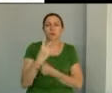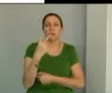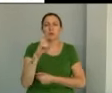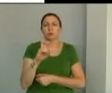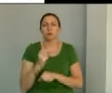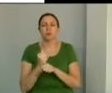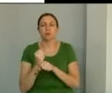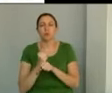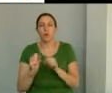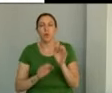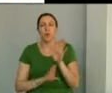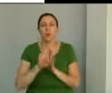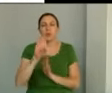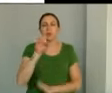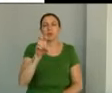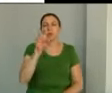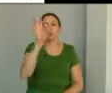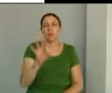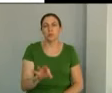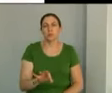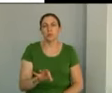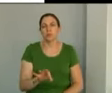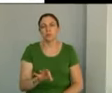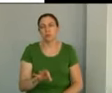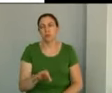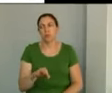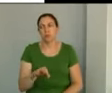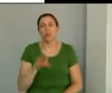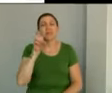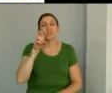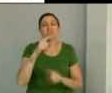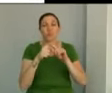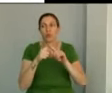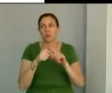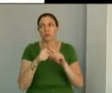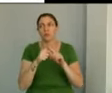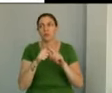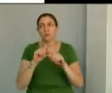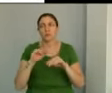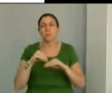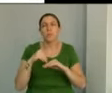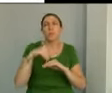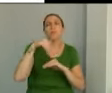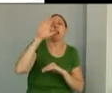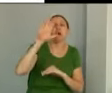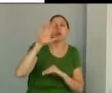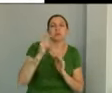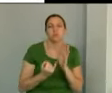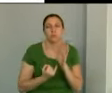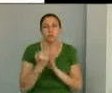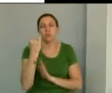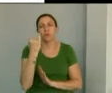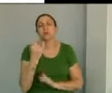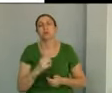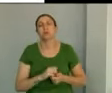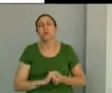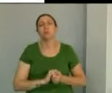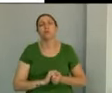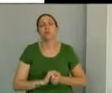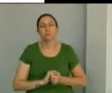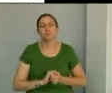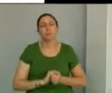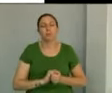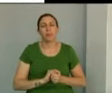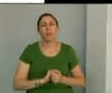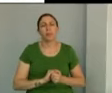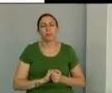cresceu 5%, quase 5 vezes o crescimento da inflação. Tá? Então, essa é a evolução nos últimos, e você pode